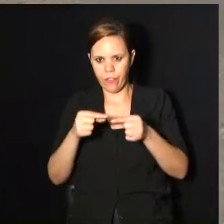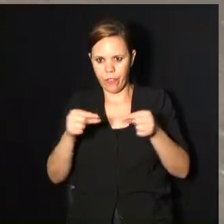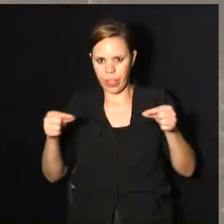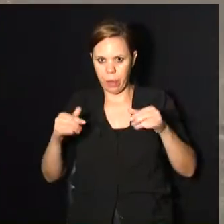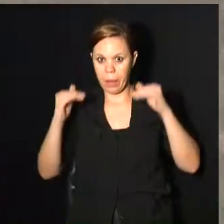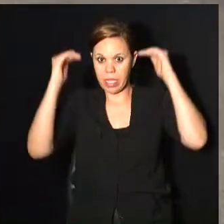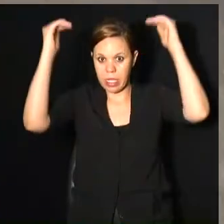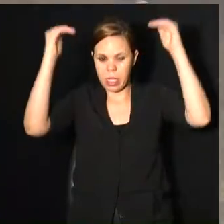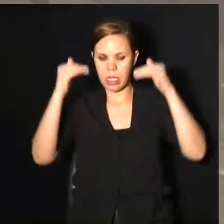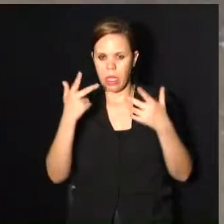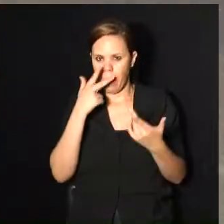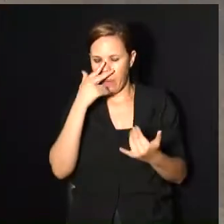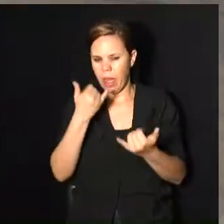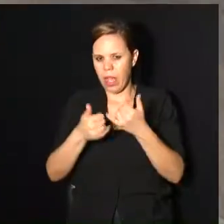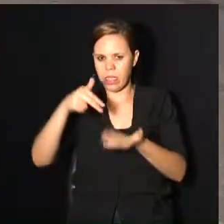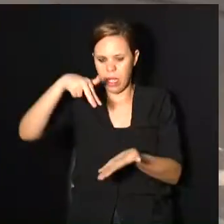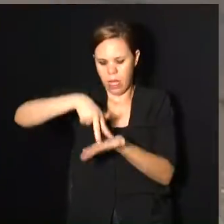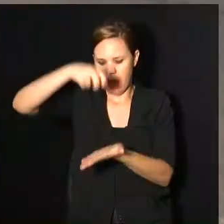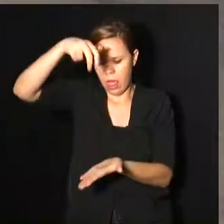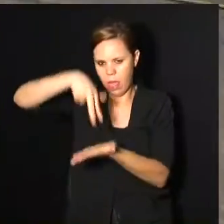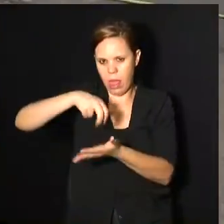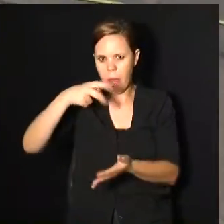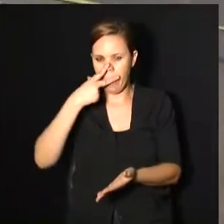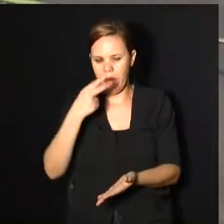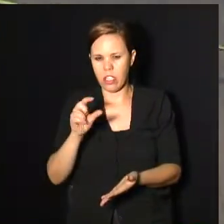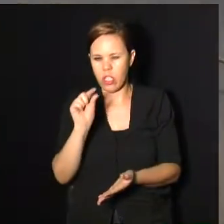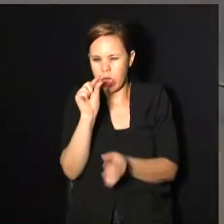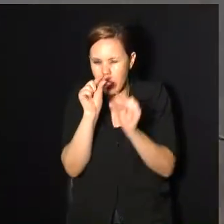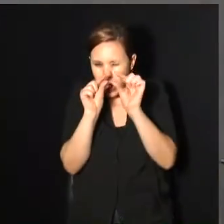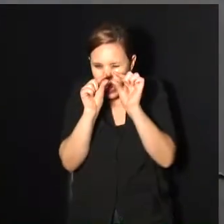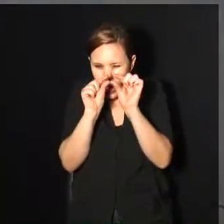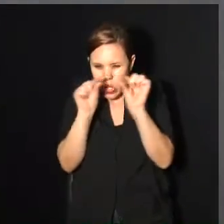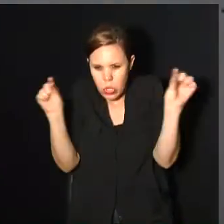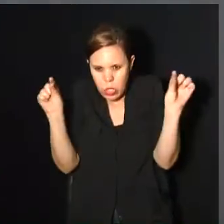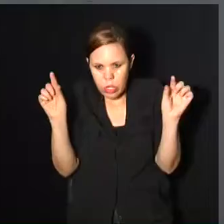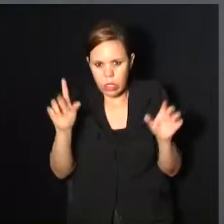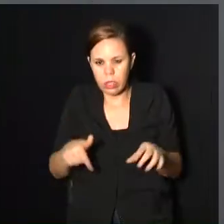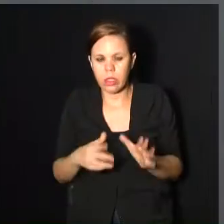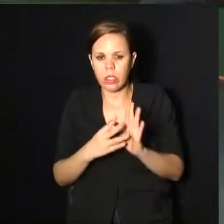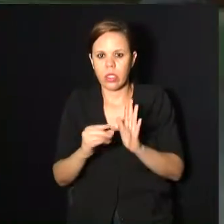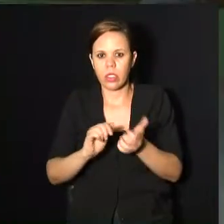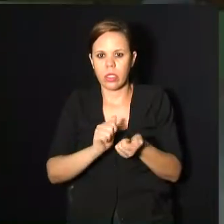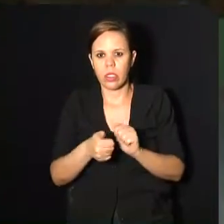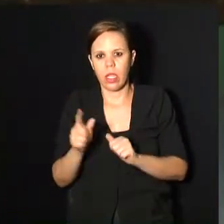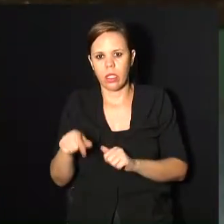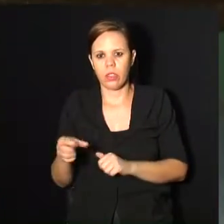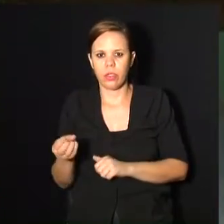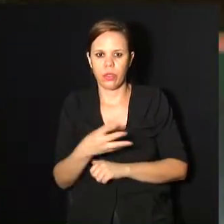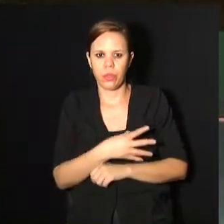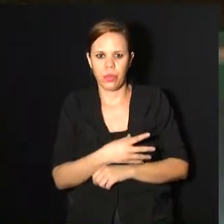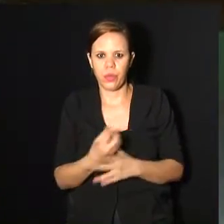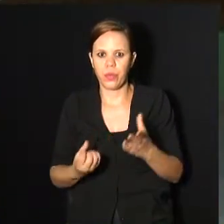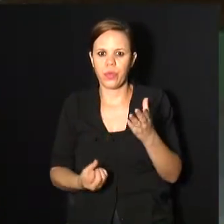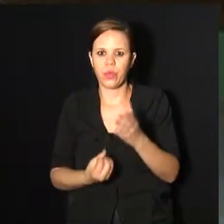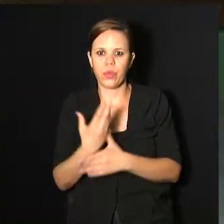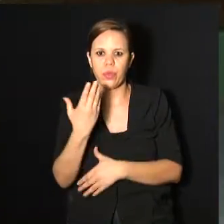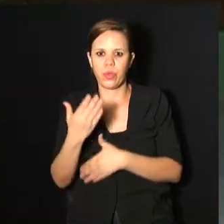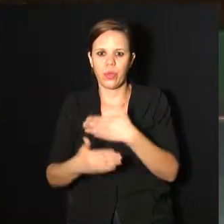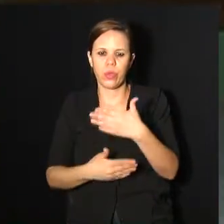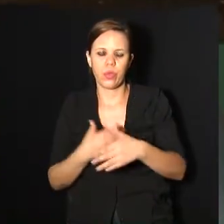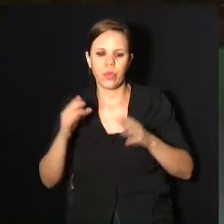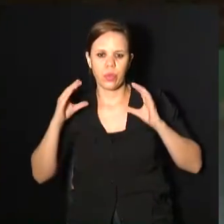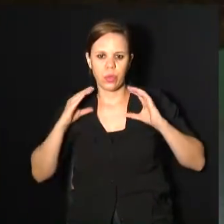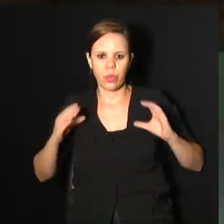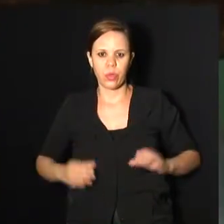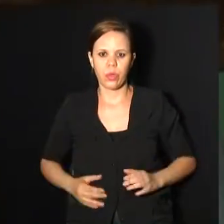elástica, porém só tem 5 centímetros de largura. A modalidade é relativamente nova e surgiu a partir do